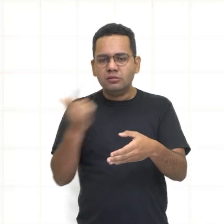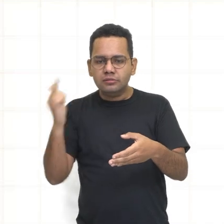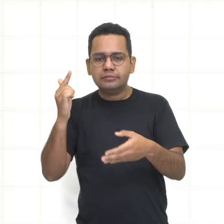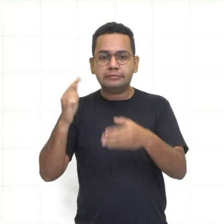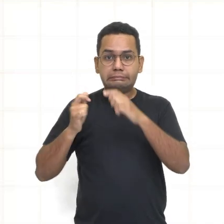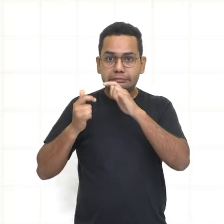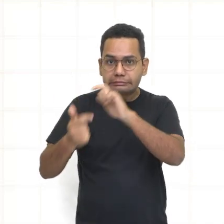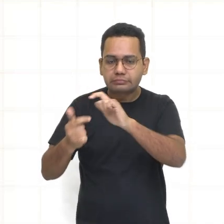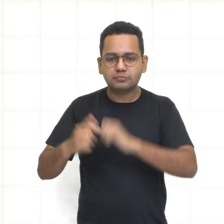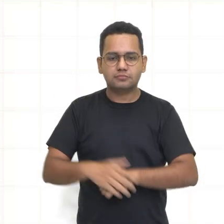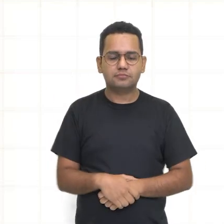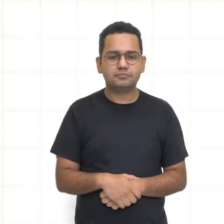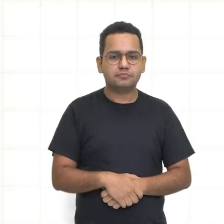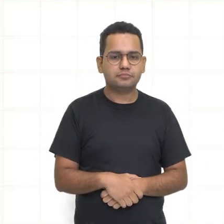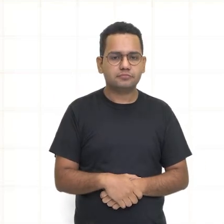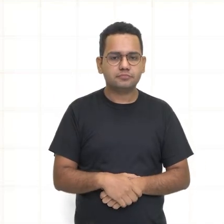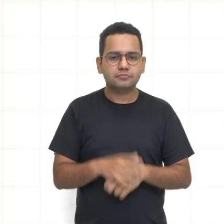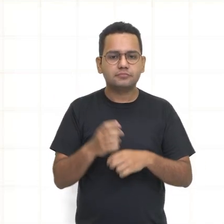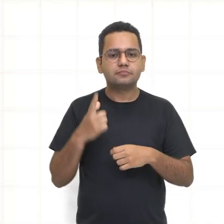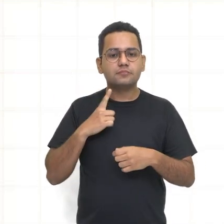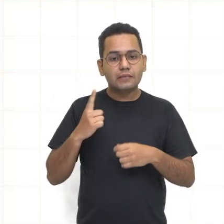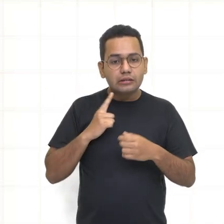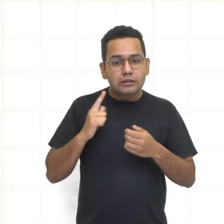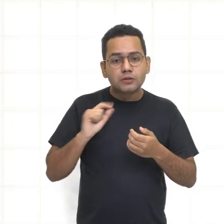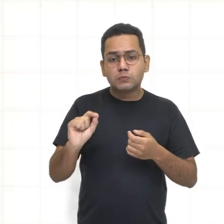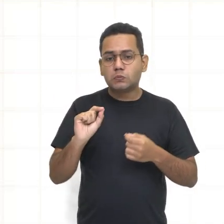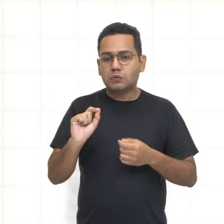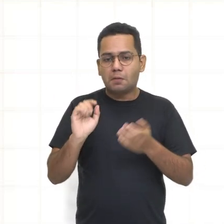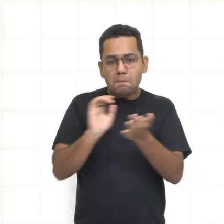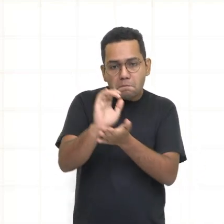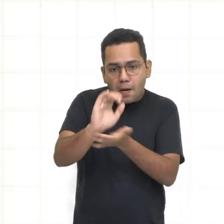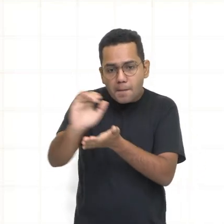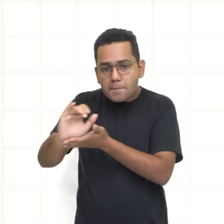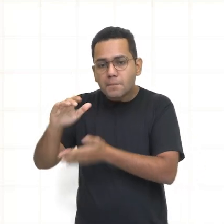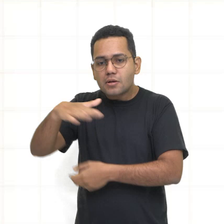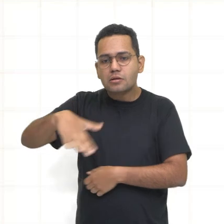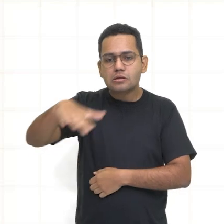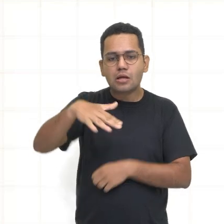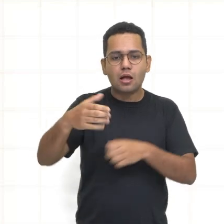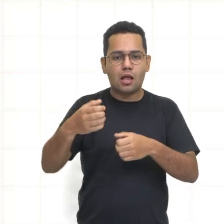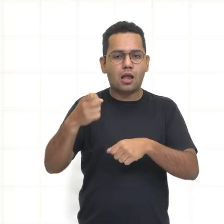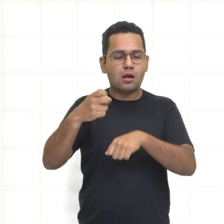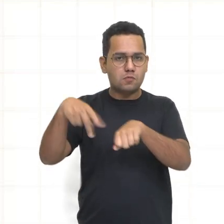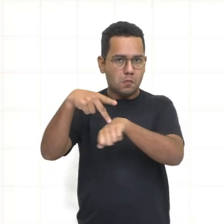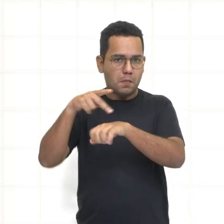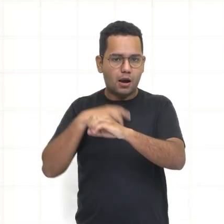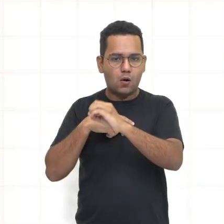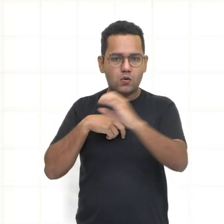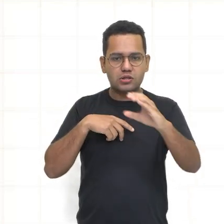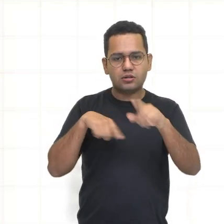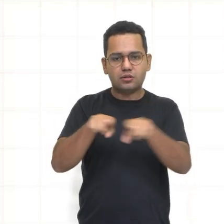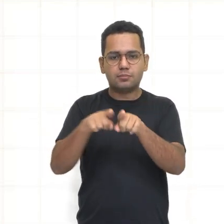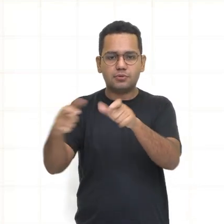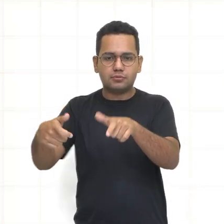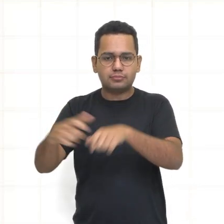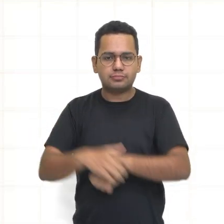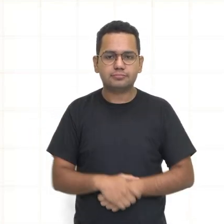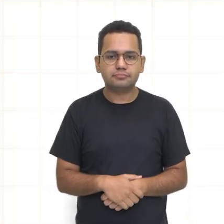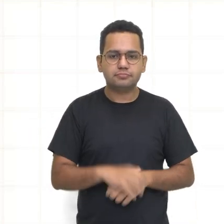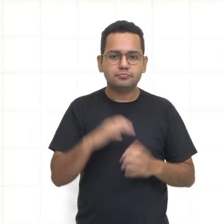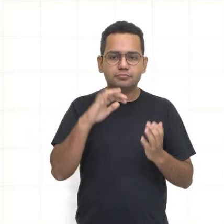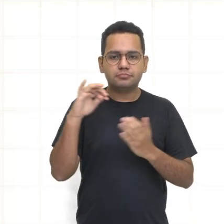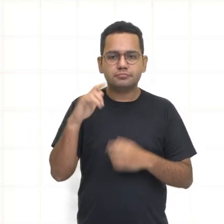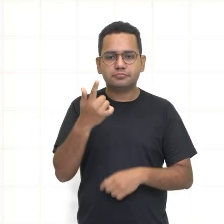moderados e extremistas. Receberam apoio variável de potências ocidentais e regionais. Ao lado